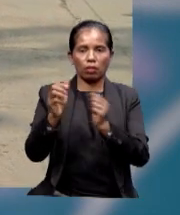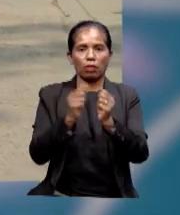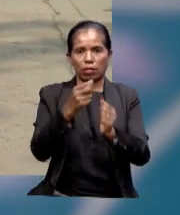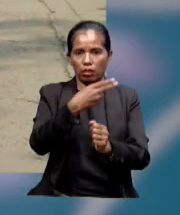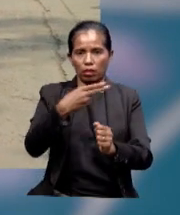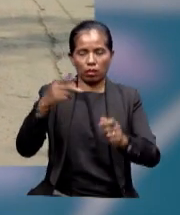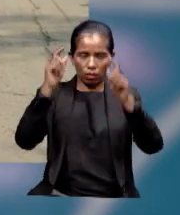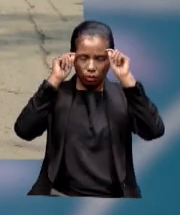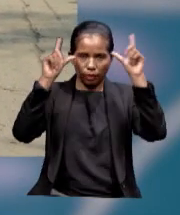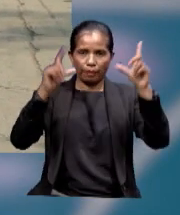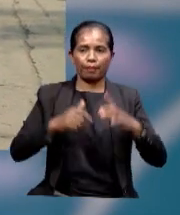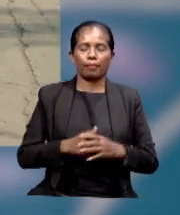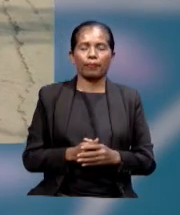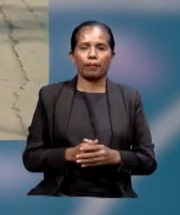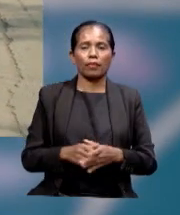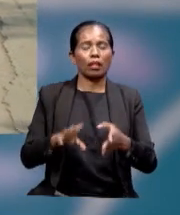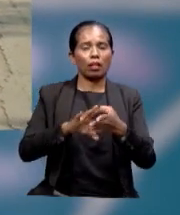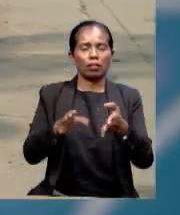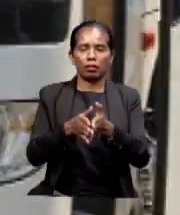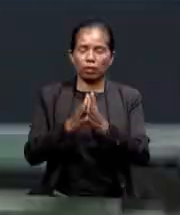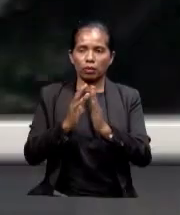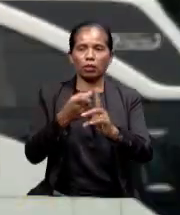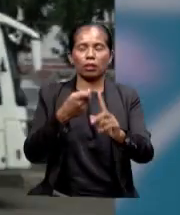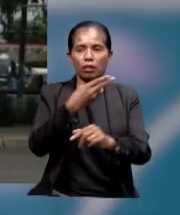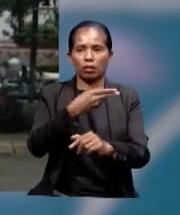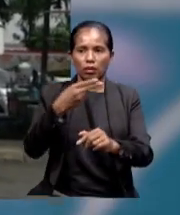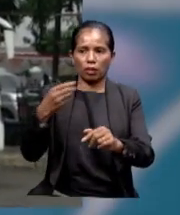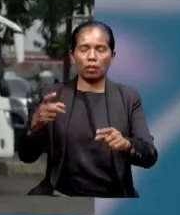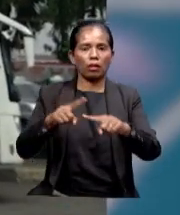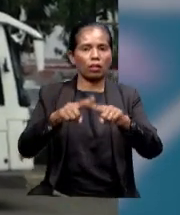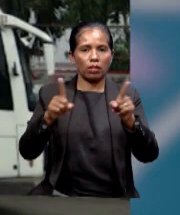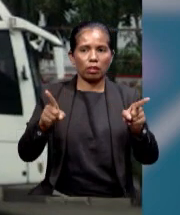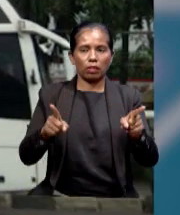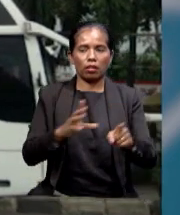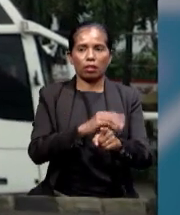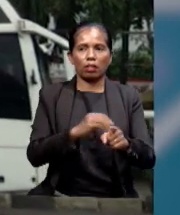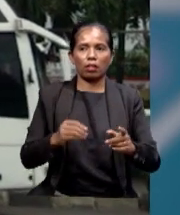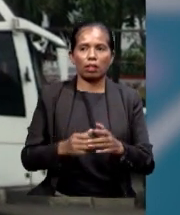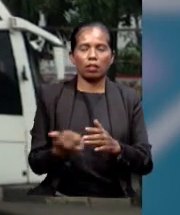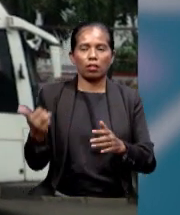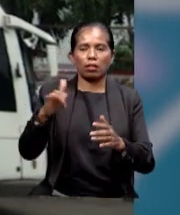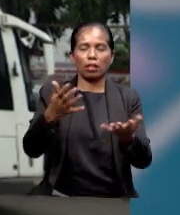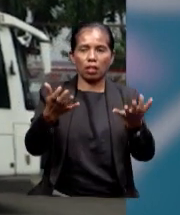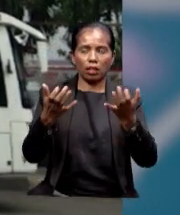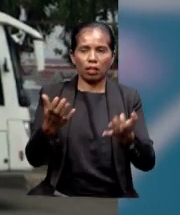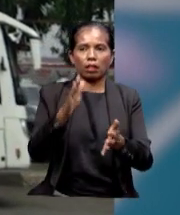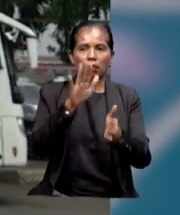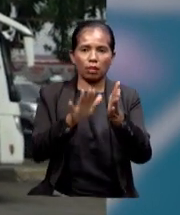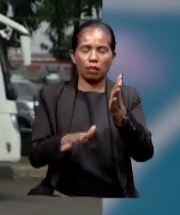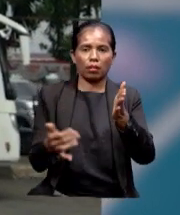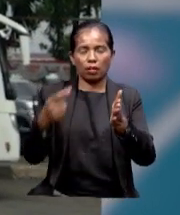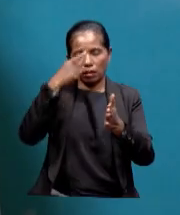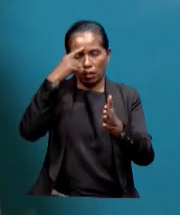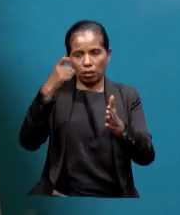Timor Leste. Pedido husi Indonesia maka atau halo diferensa entre preso. Kataksir hakarak sirnian baratu liwitanian